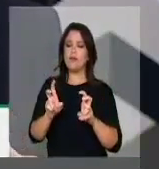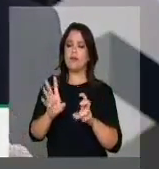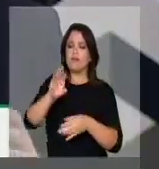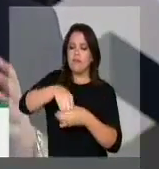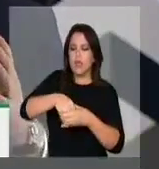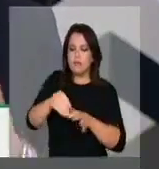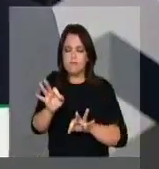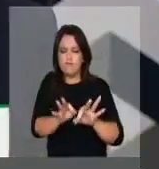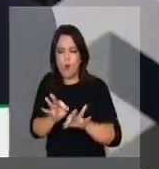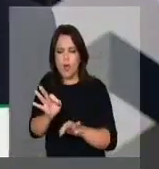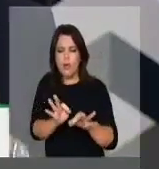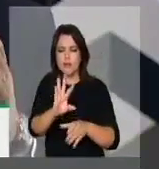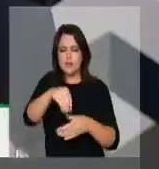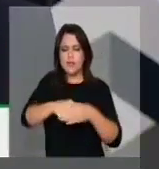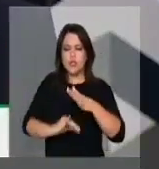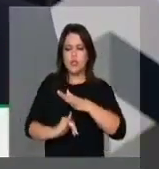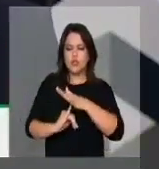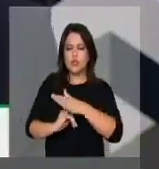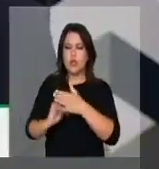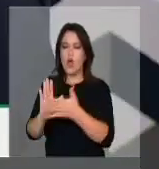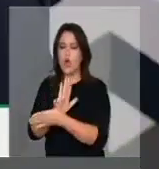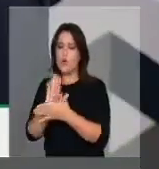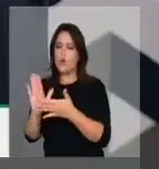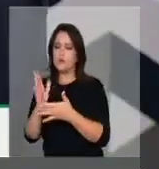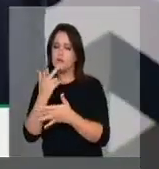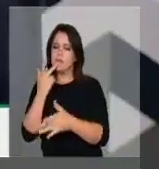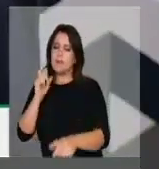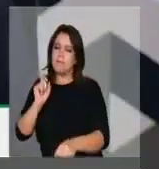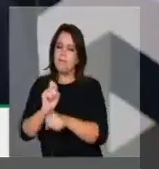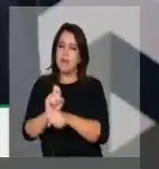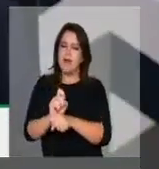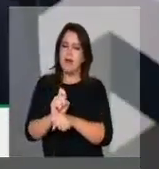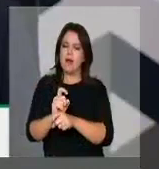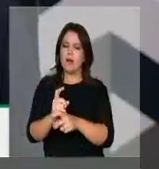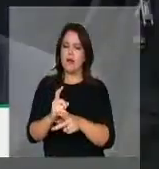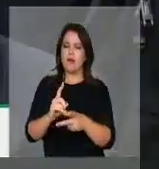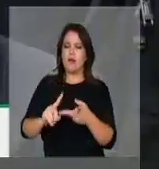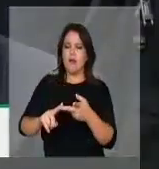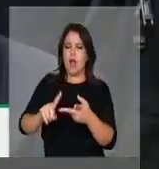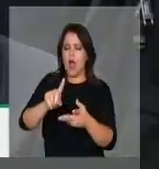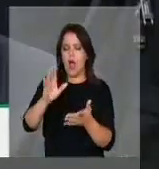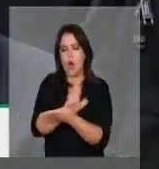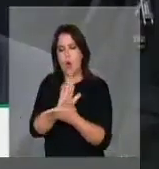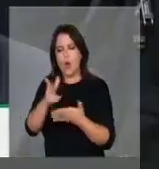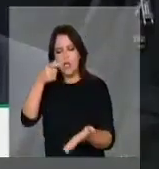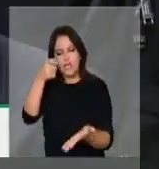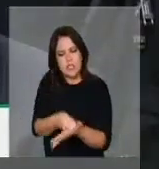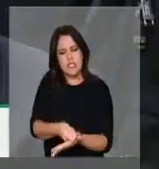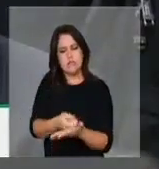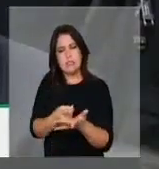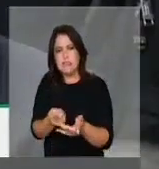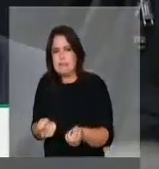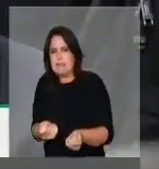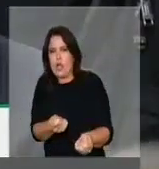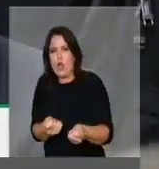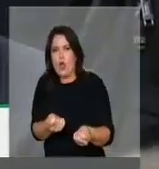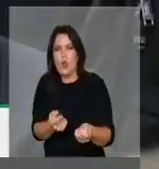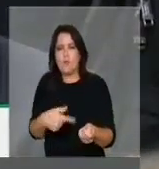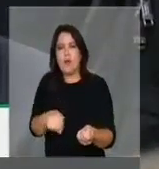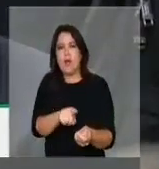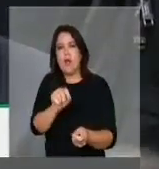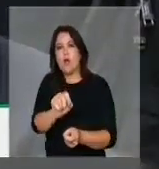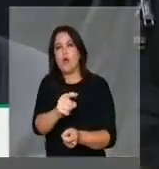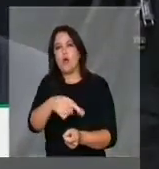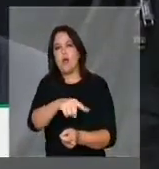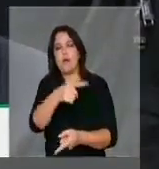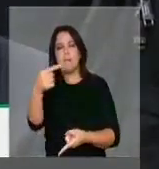arquitetura institucional, ou seja, que há determinados standards, há determinadas exigências de racionalidade,